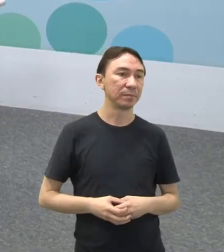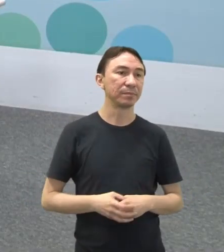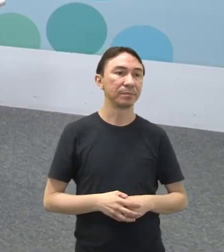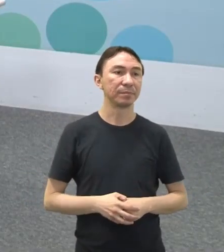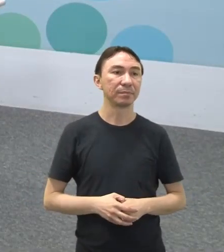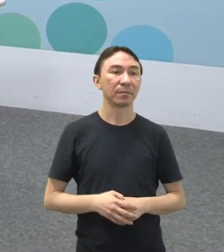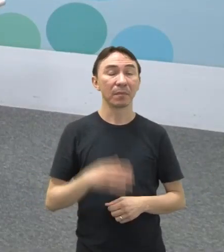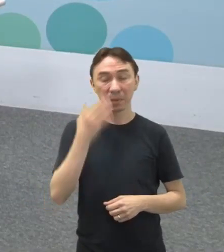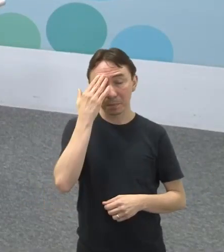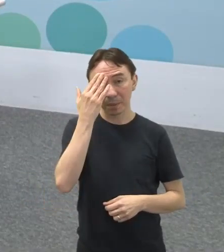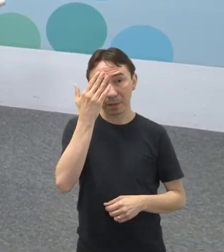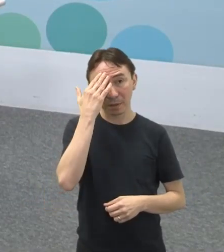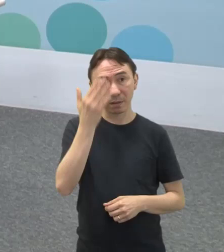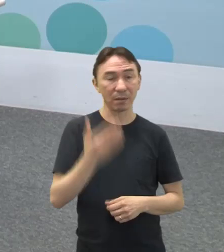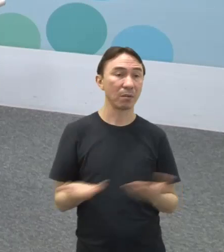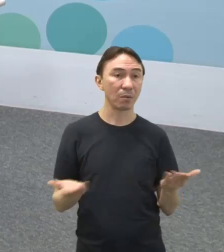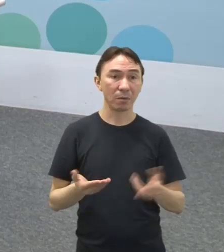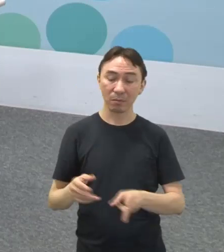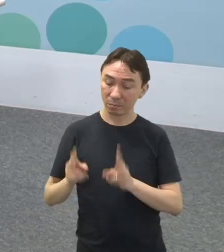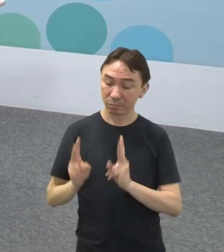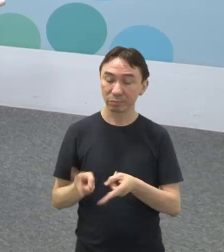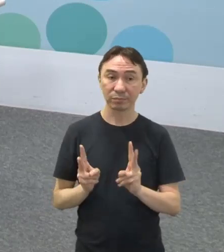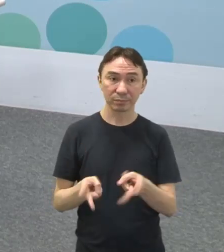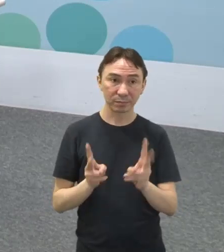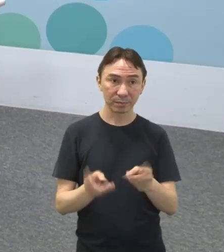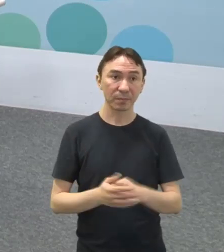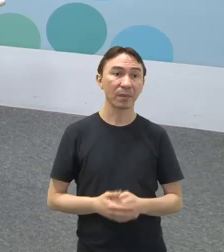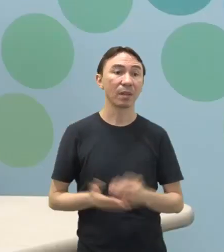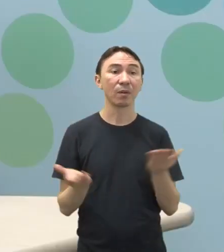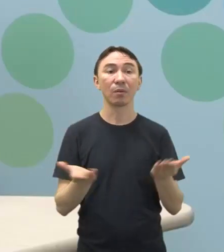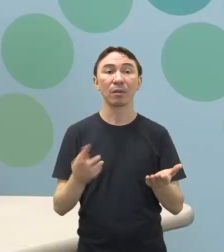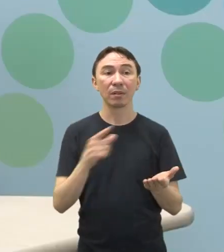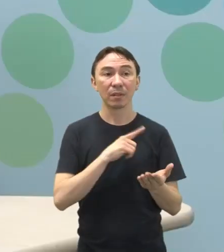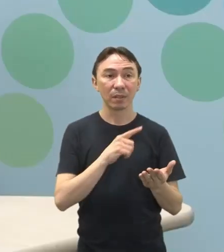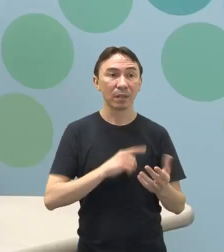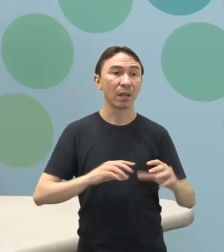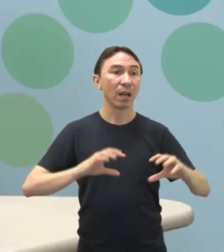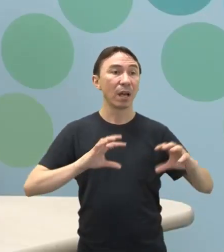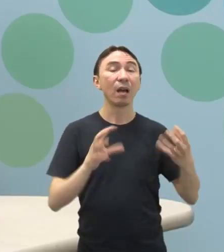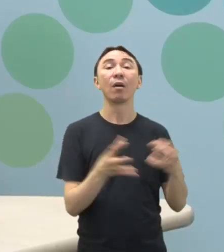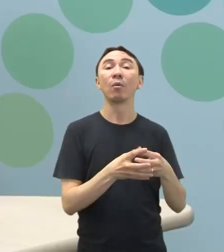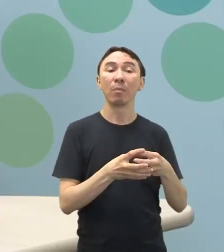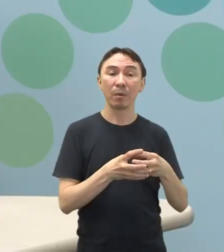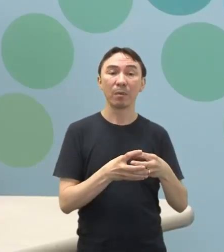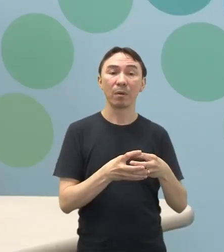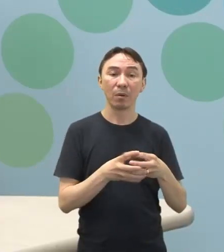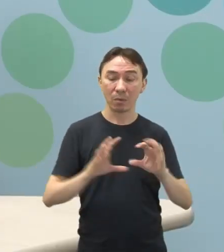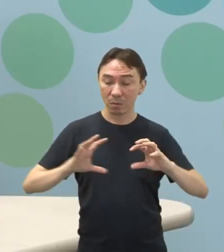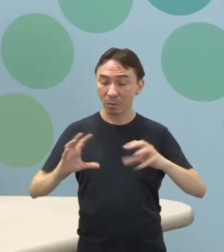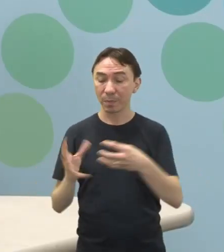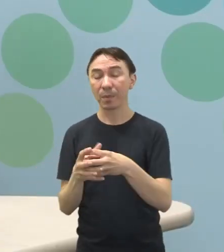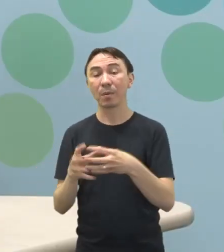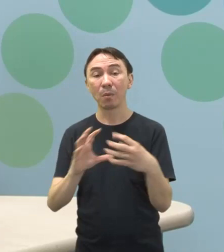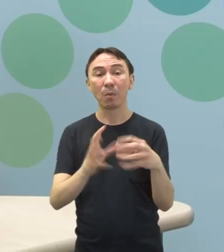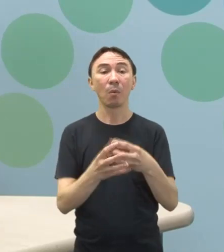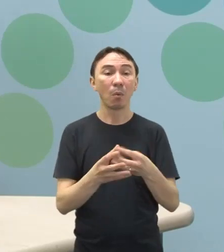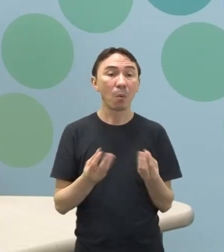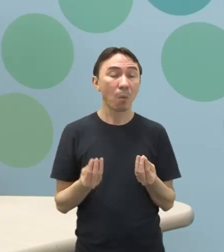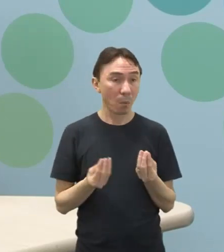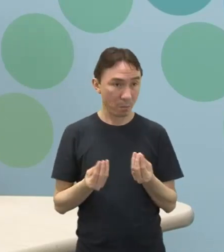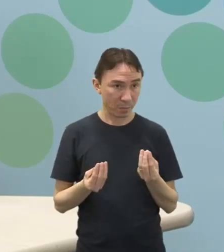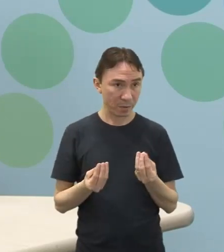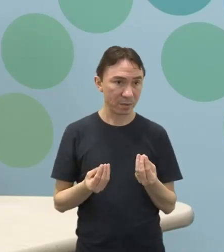Raphael dando continuidade e agora nós vamos falar dos agrupamentos né como eles podem ser possíveis e levando em conta